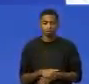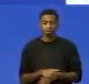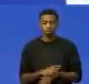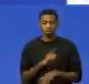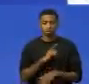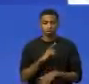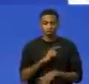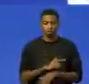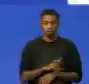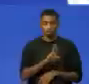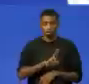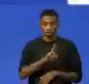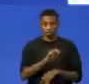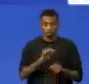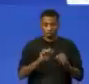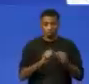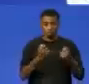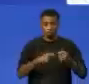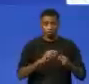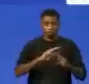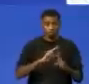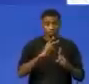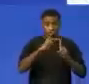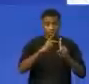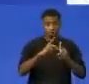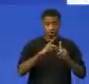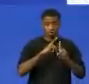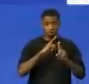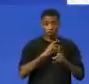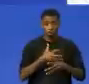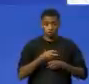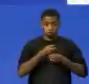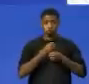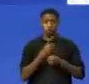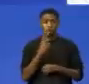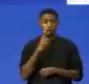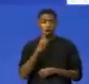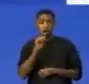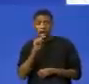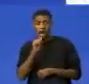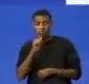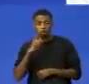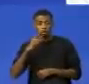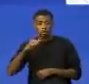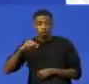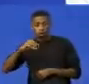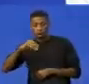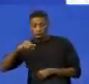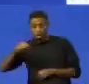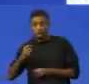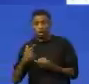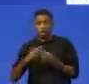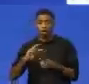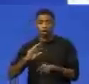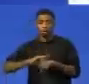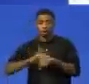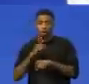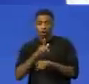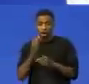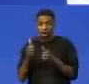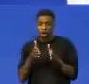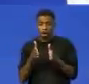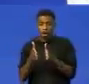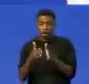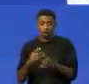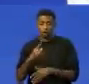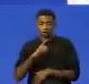pressão mecânica aplicada na solução tem que ser maior que a pressão osmótica da água salgada, para que haja maior passagem de água salgada para